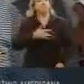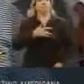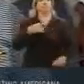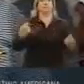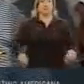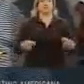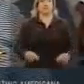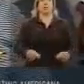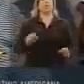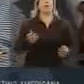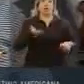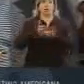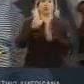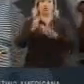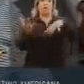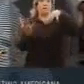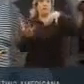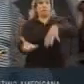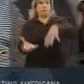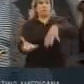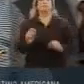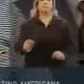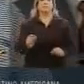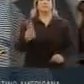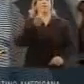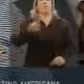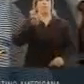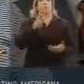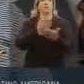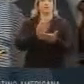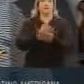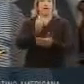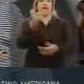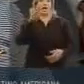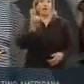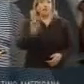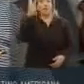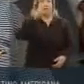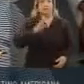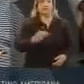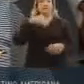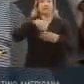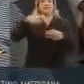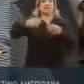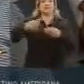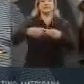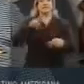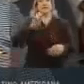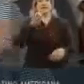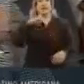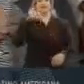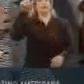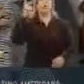nós fizemos? Foi aprovado pelo Congresso Nacional, a Universidade Afro-Brasileira, na cidade de Redenção,